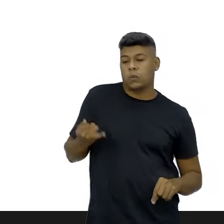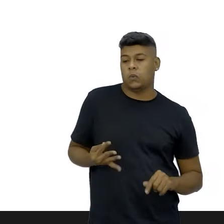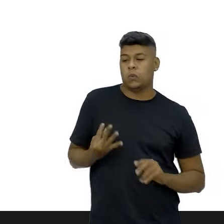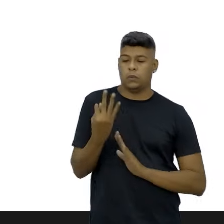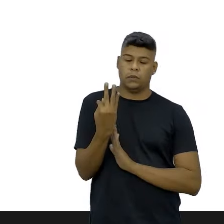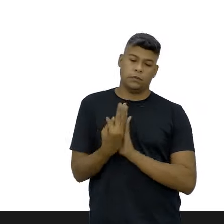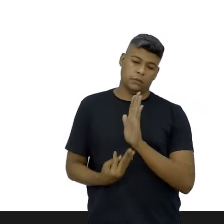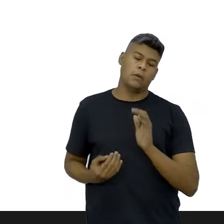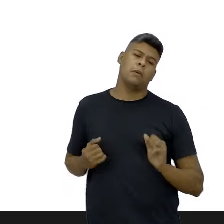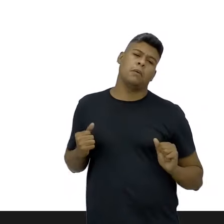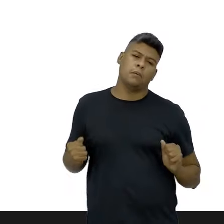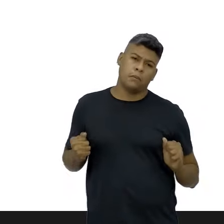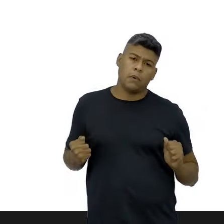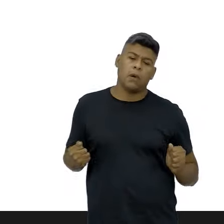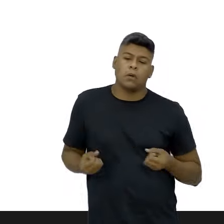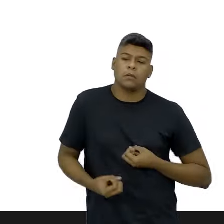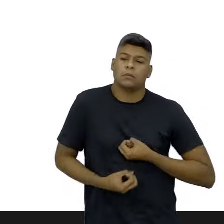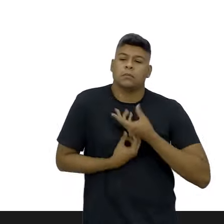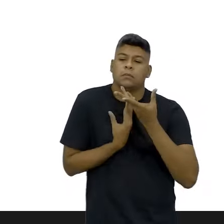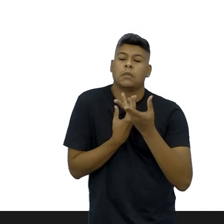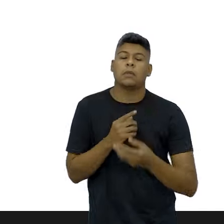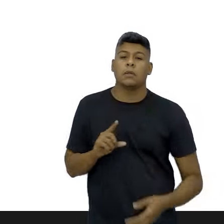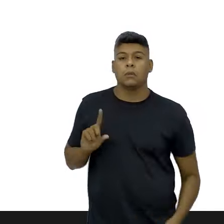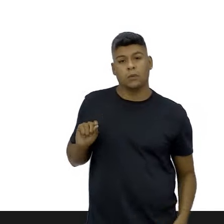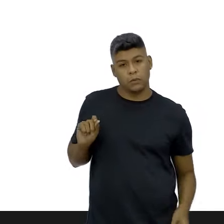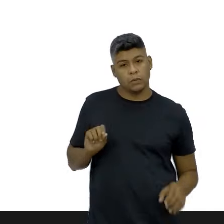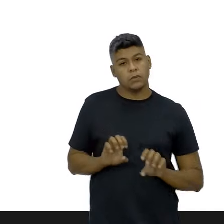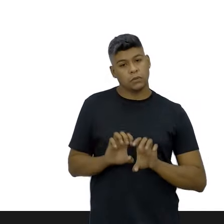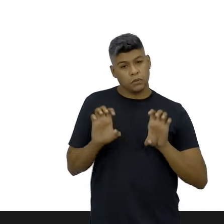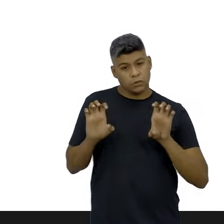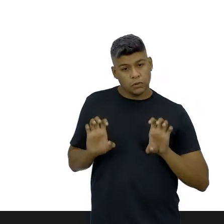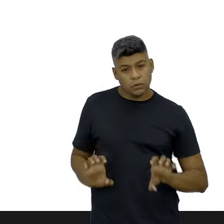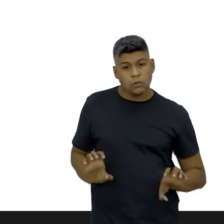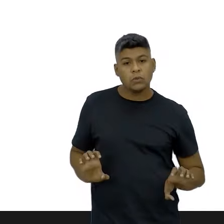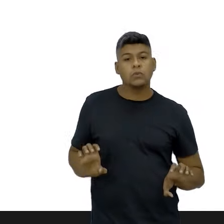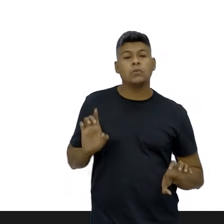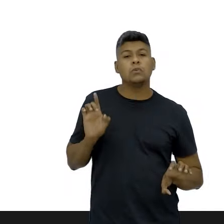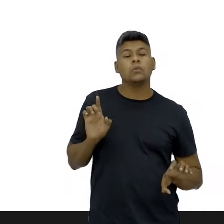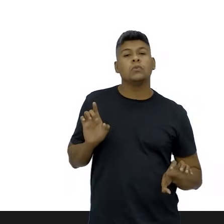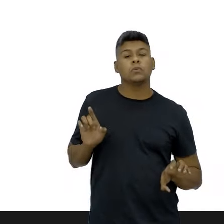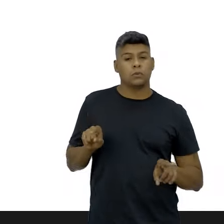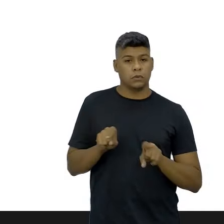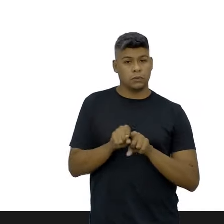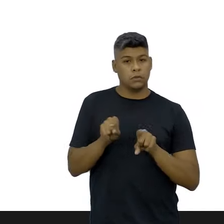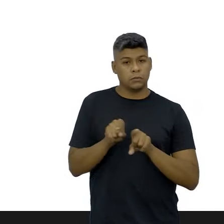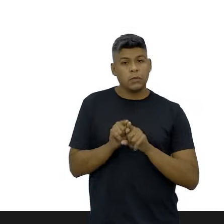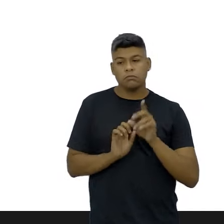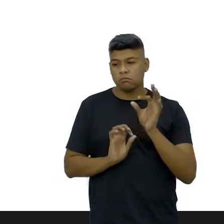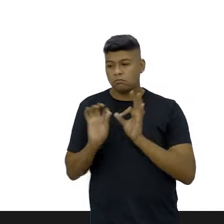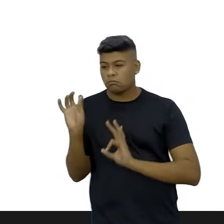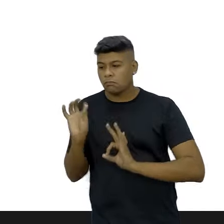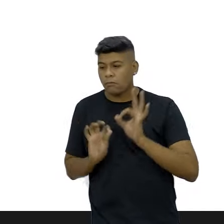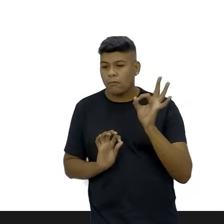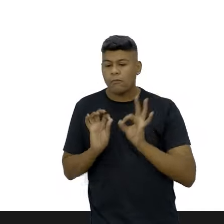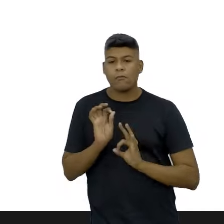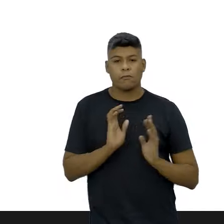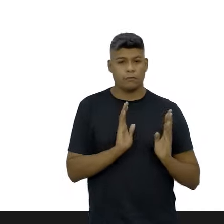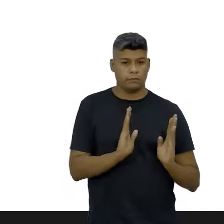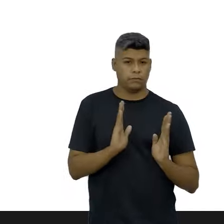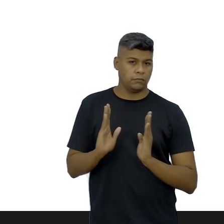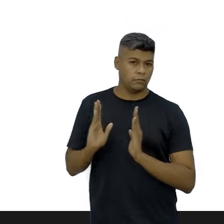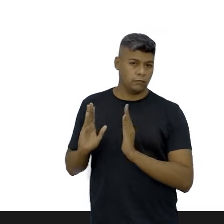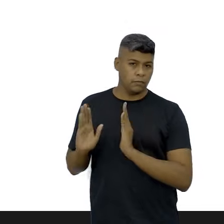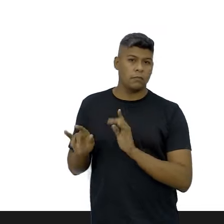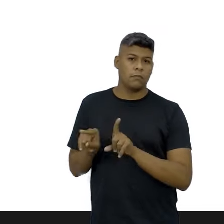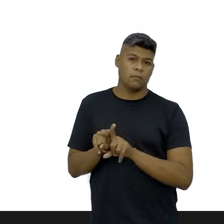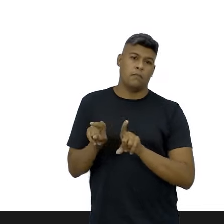né? O que pode ser dito nele. E essa estrutura composicional, né? Ou seja, o seu esqueleto, as suas partes, né? E